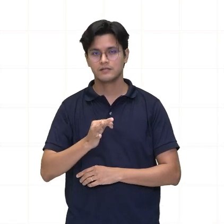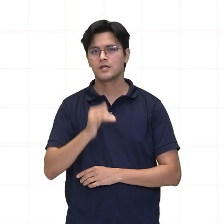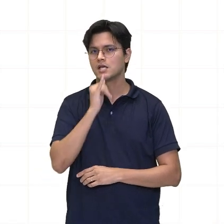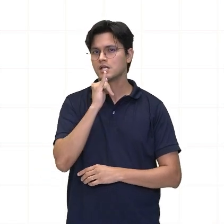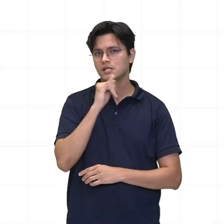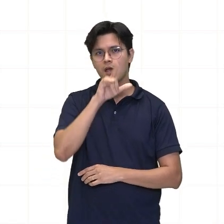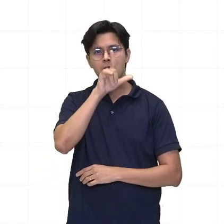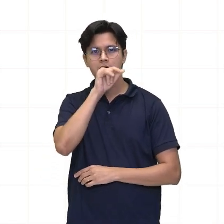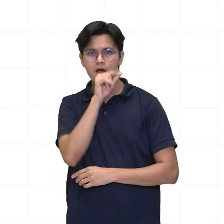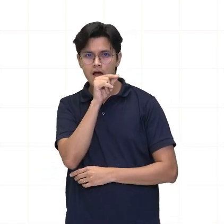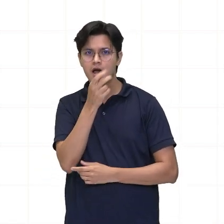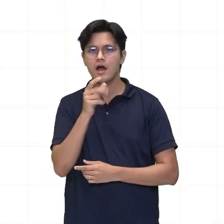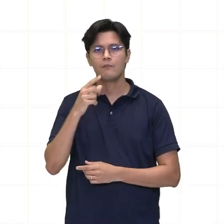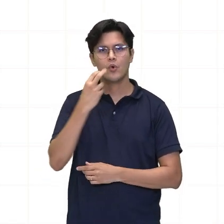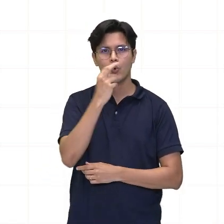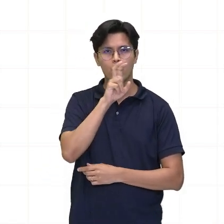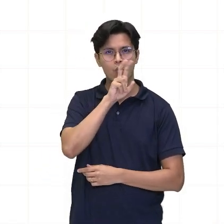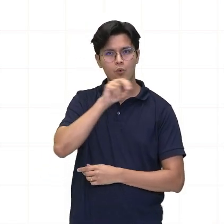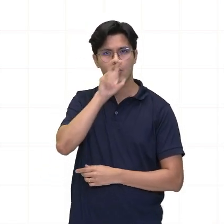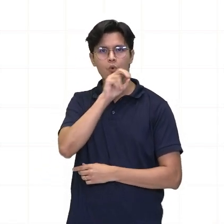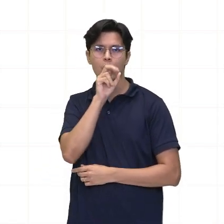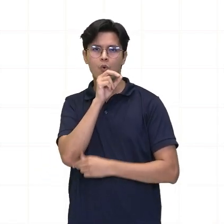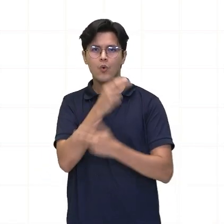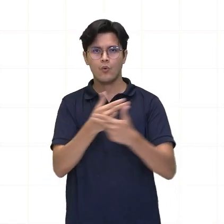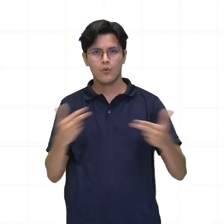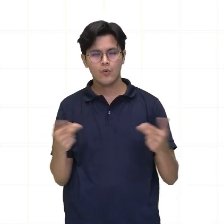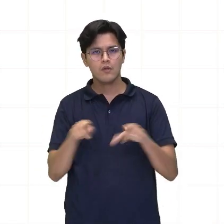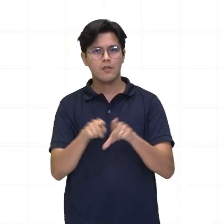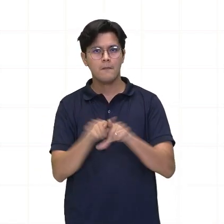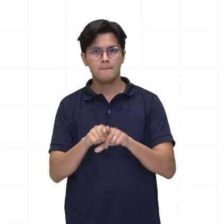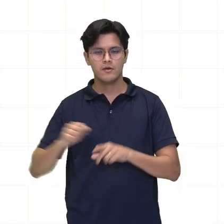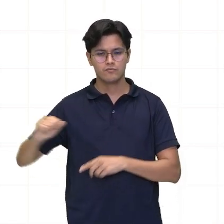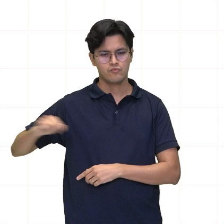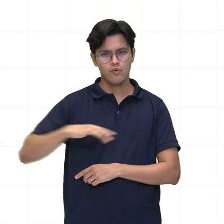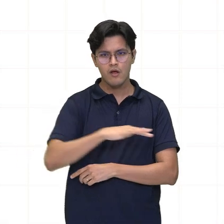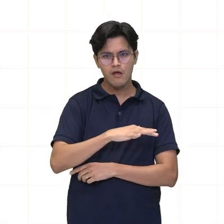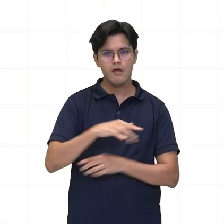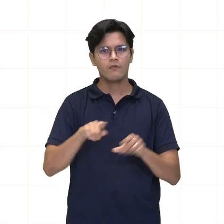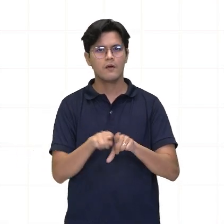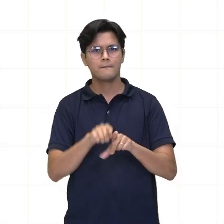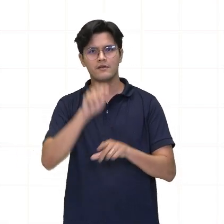aves, roedores, répteis, insetos, diversas